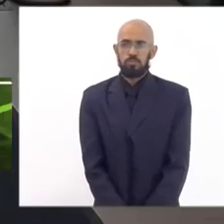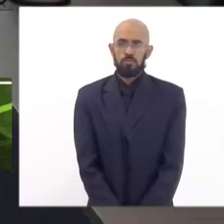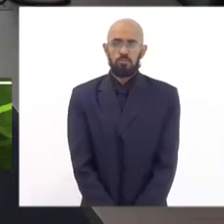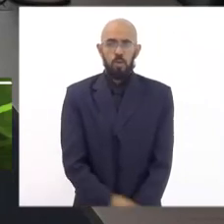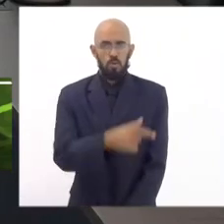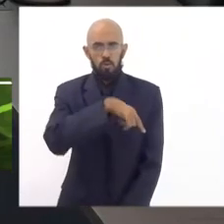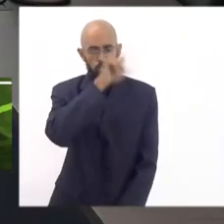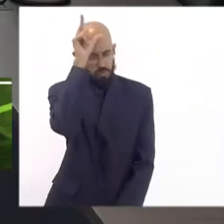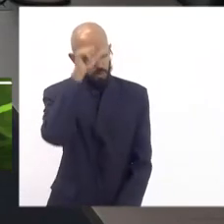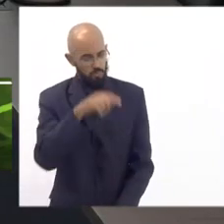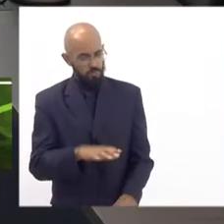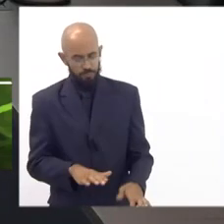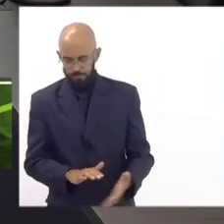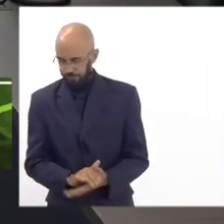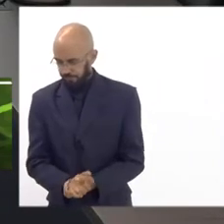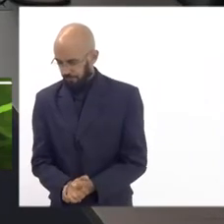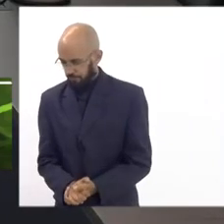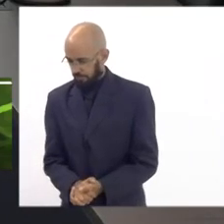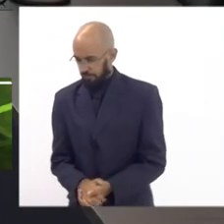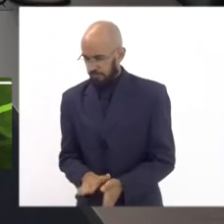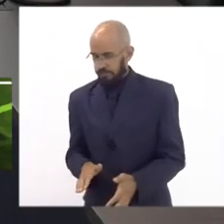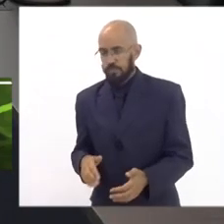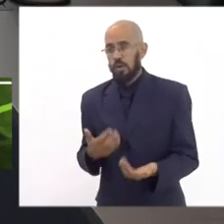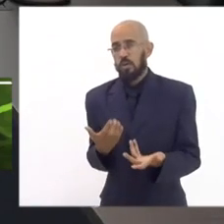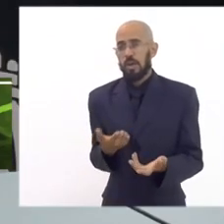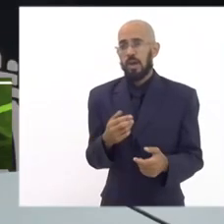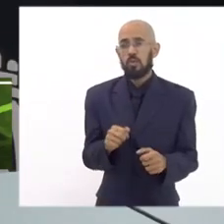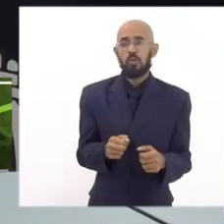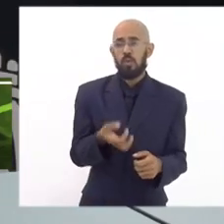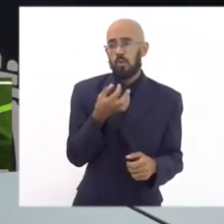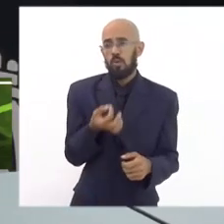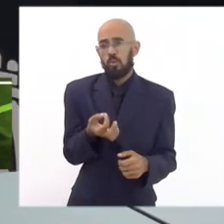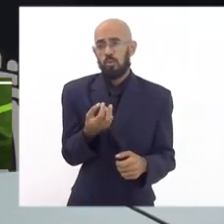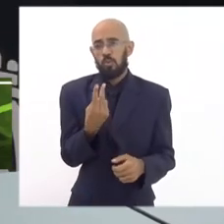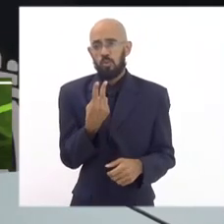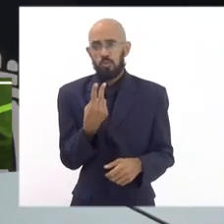Luiz Paulo. Bom, eu queria fazer dois comentários.